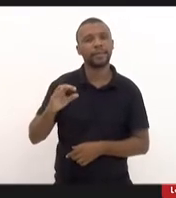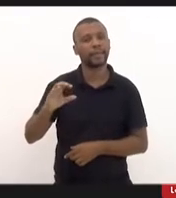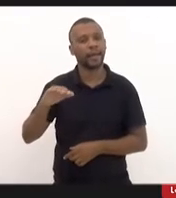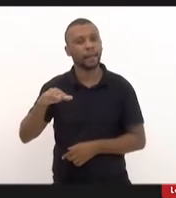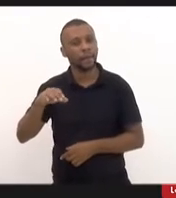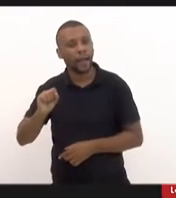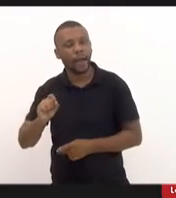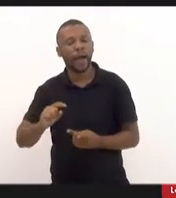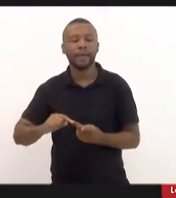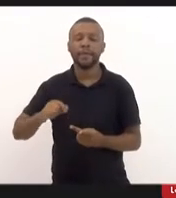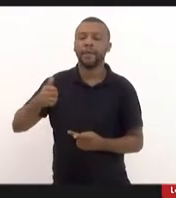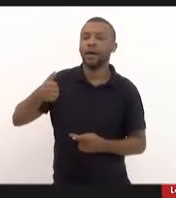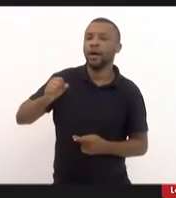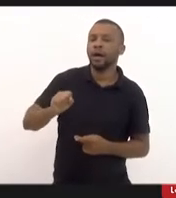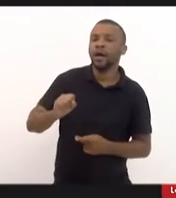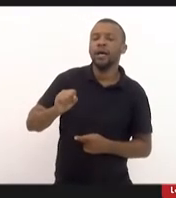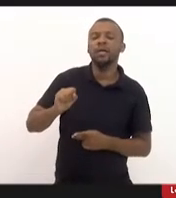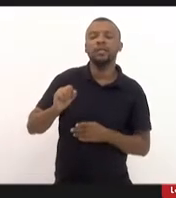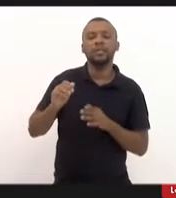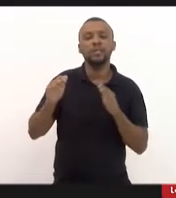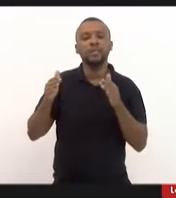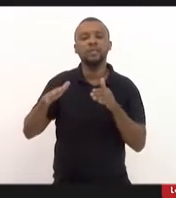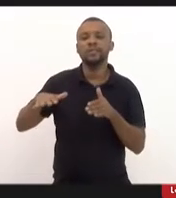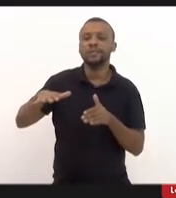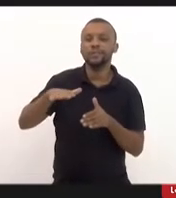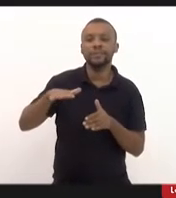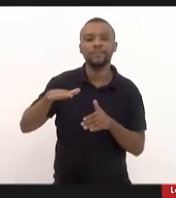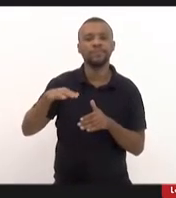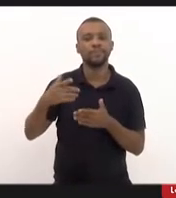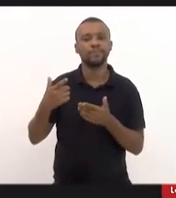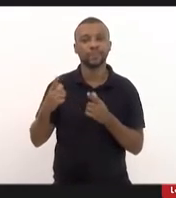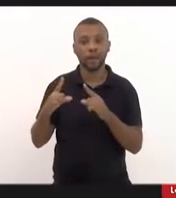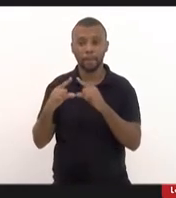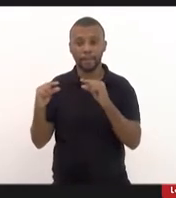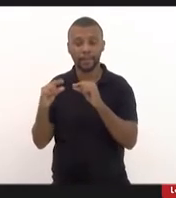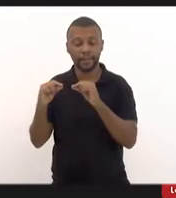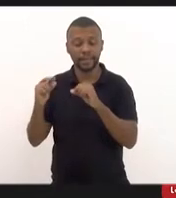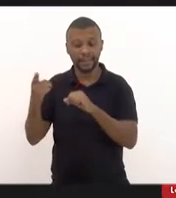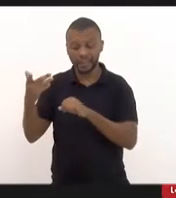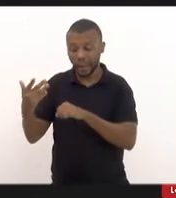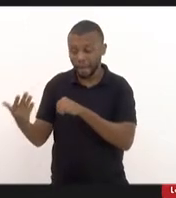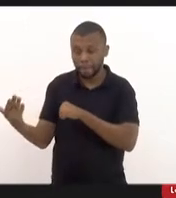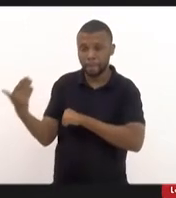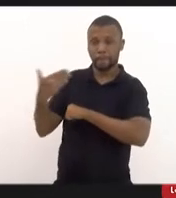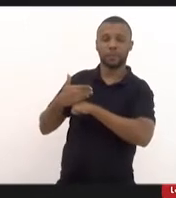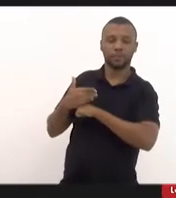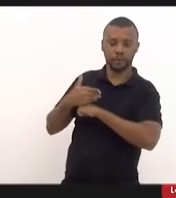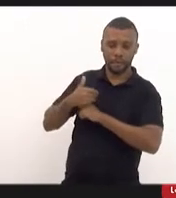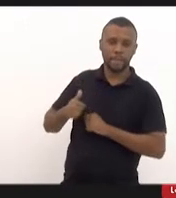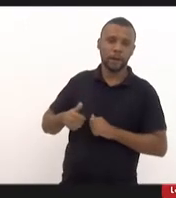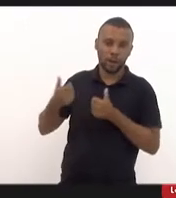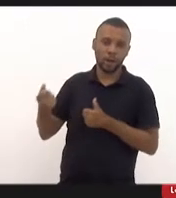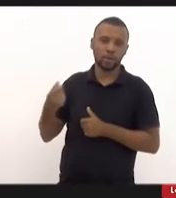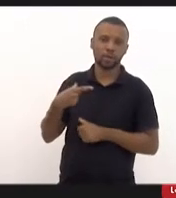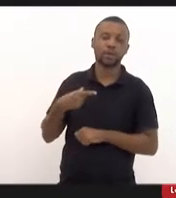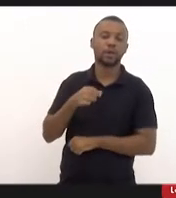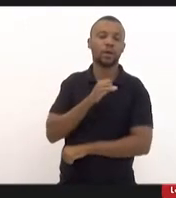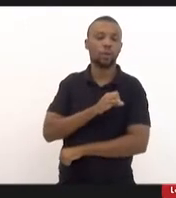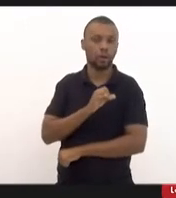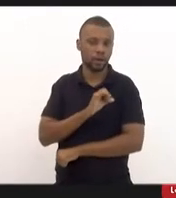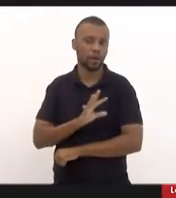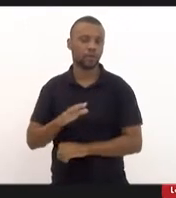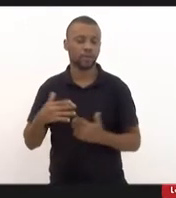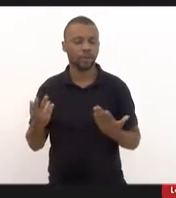em termos de receita corrente líquida. Né? O pessoal de Brasília diz que não diz isso, mas diz isso. Né? Eles botaram um professor lá